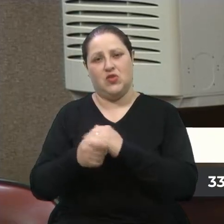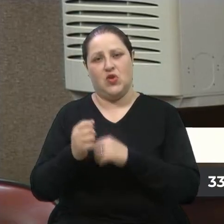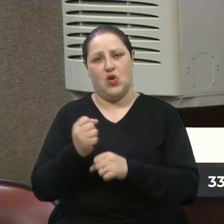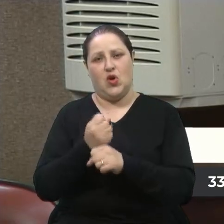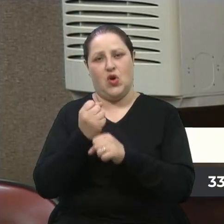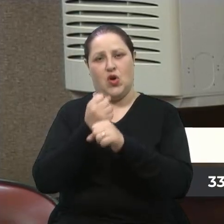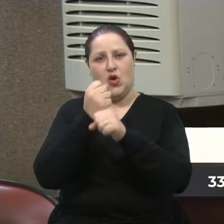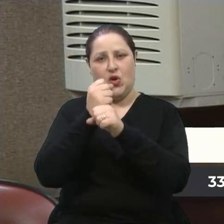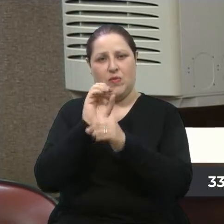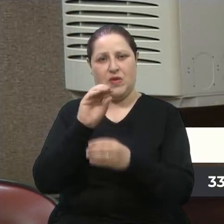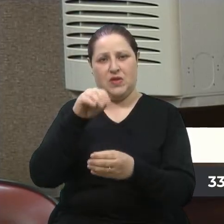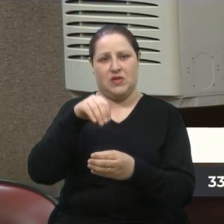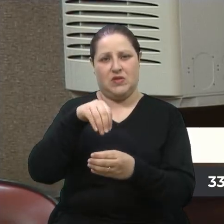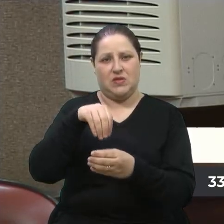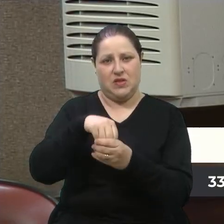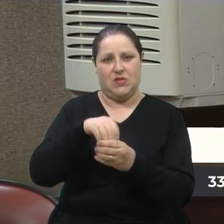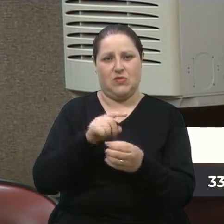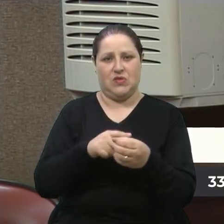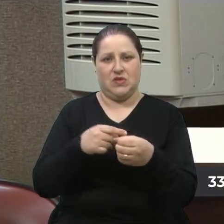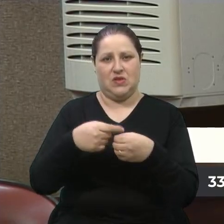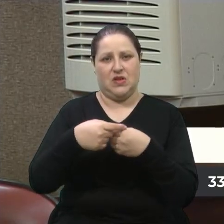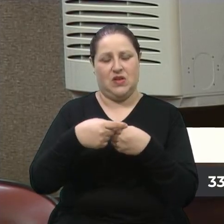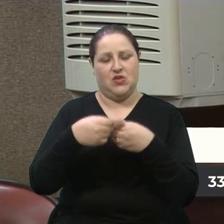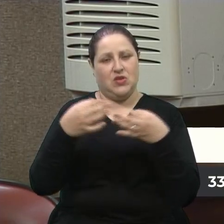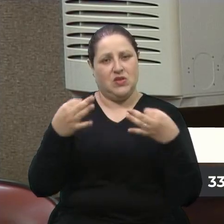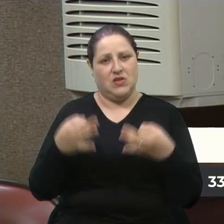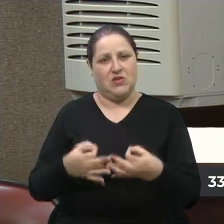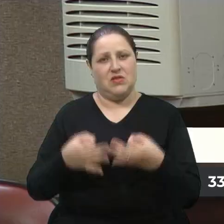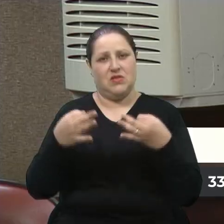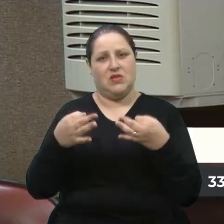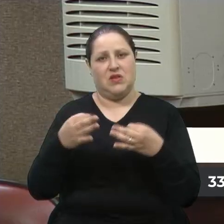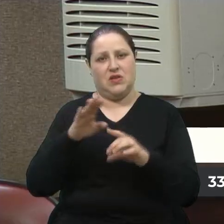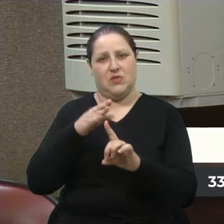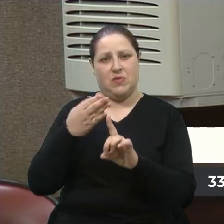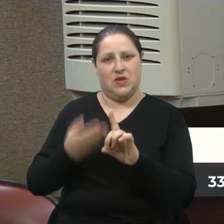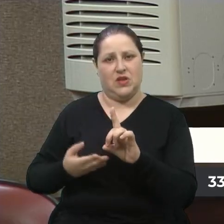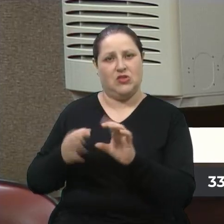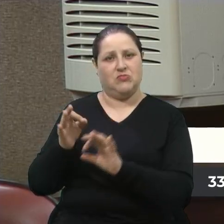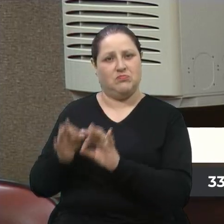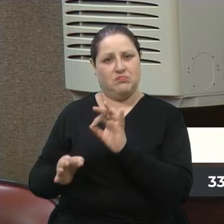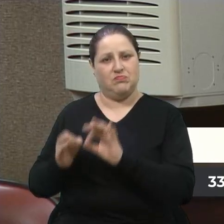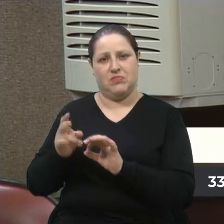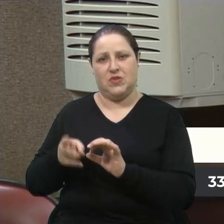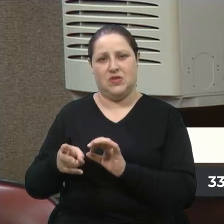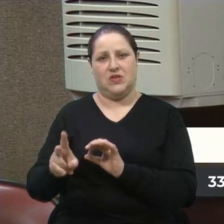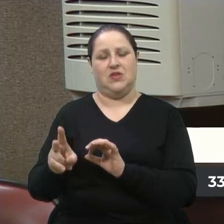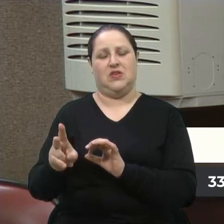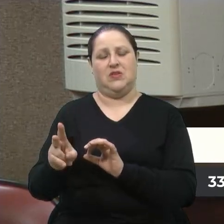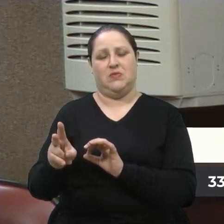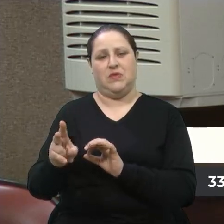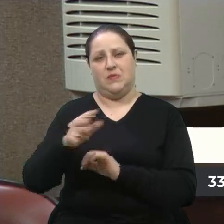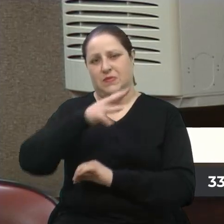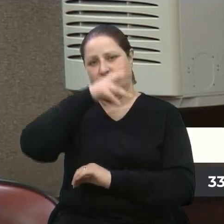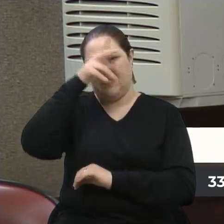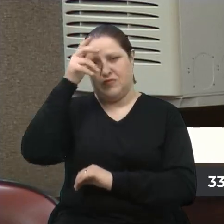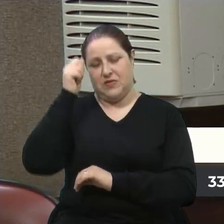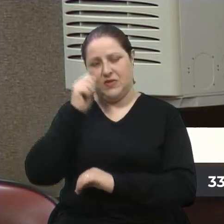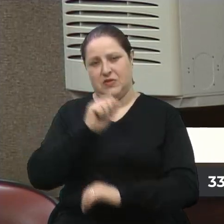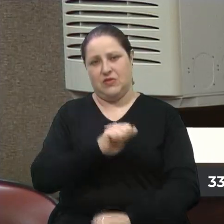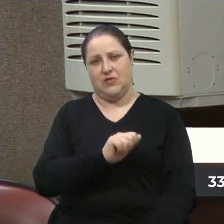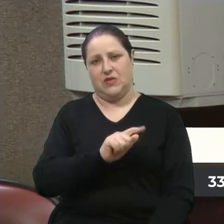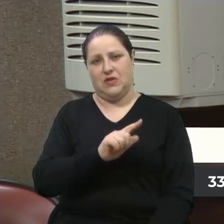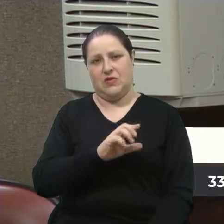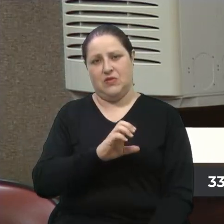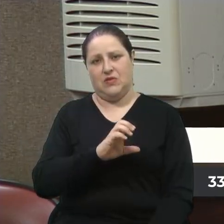esta homenagem é justíssima ao sempre prefeito Alceu Barbosa Velho. Ingressei no